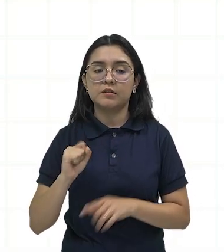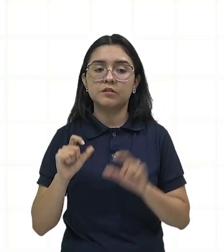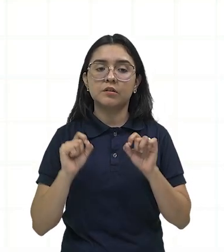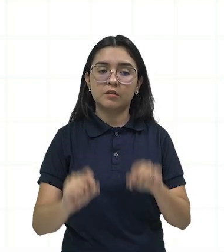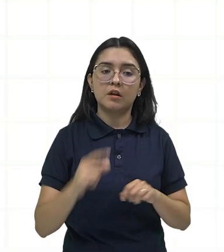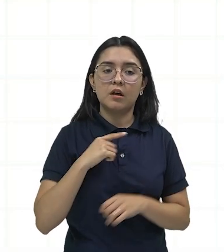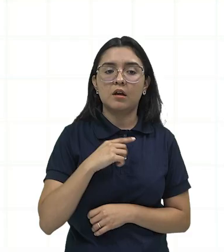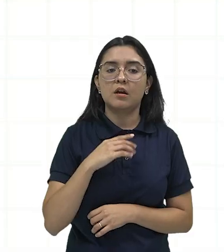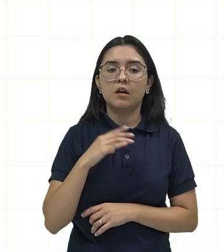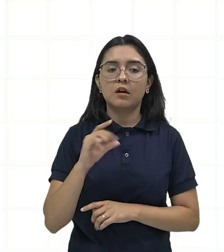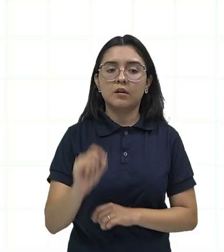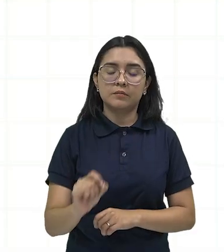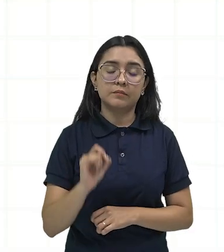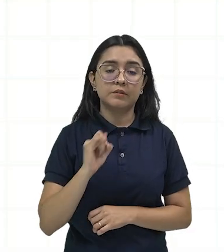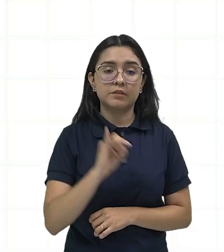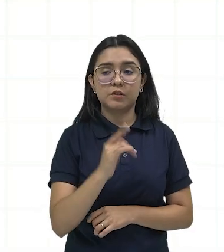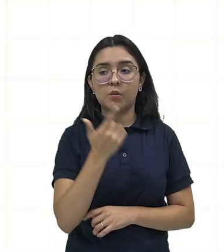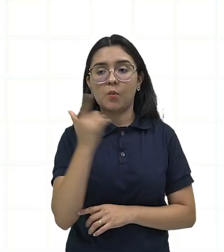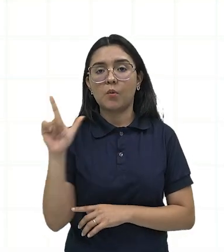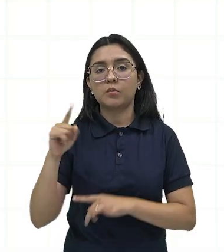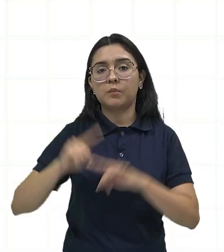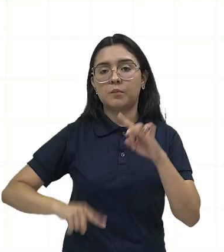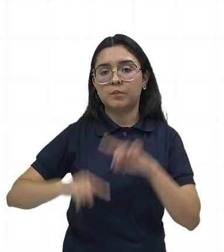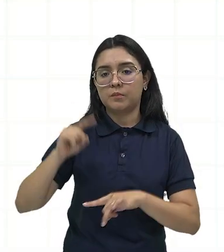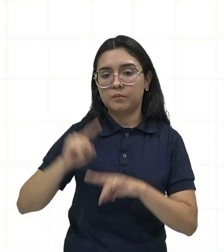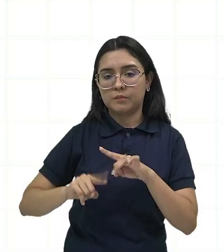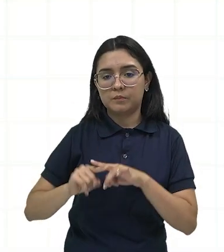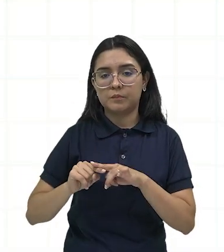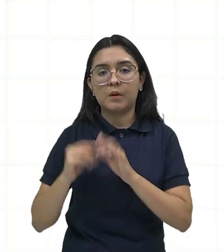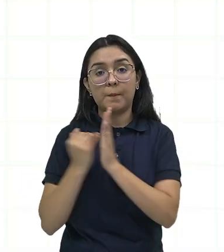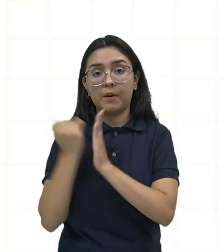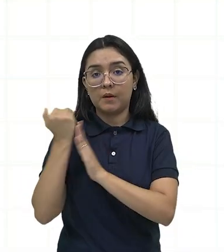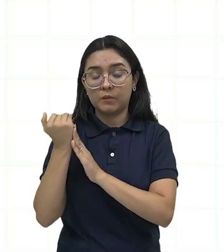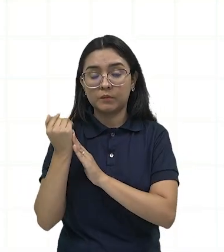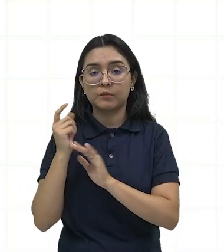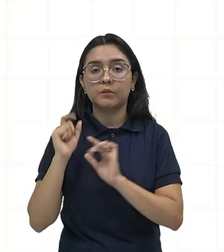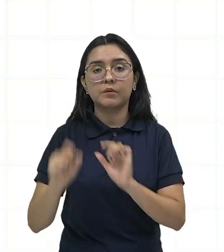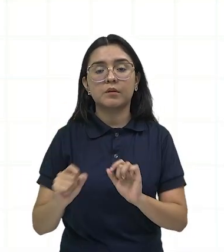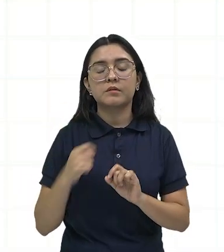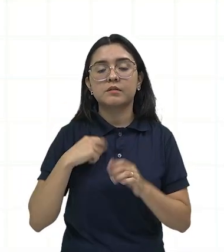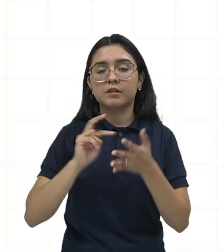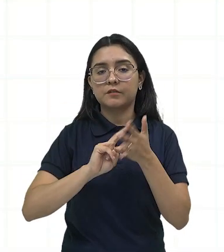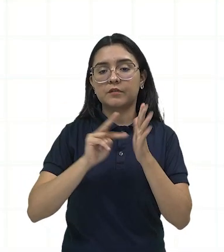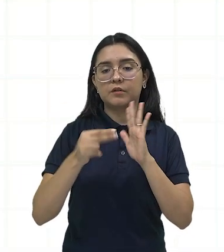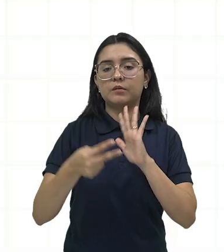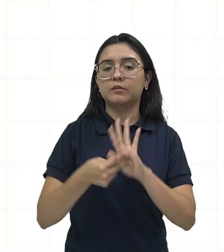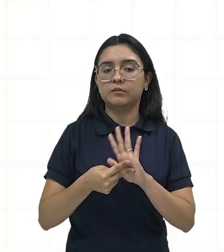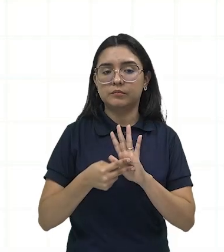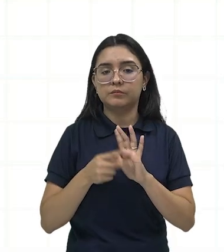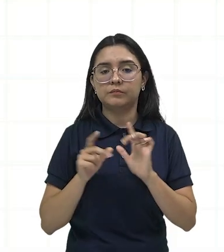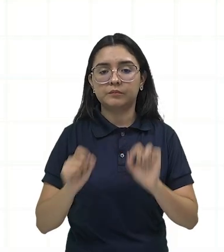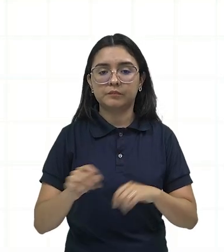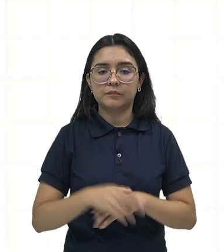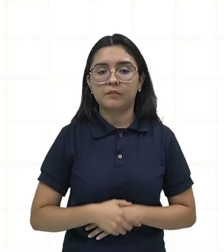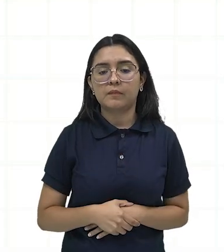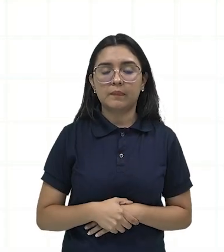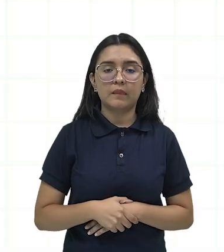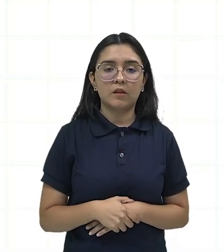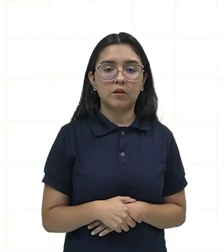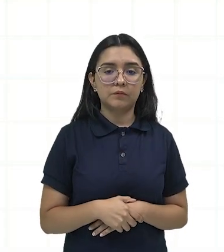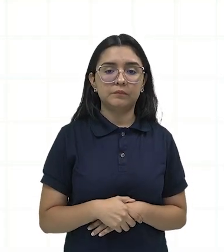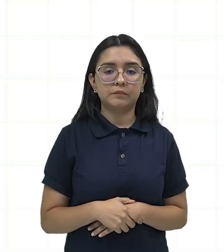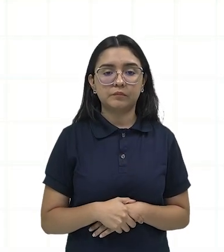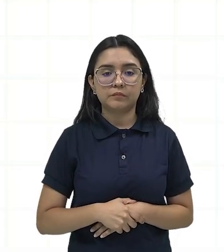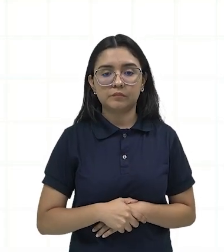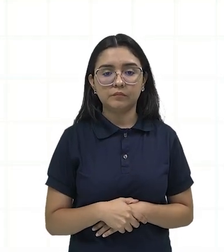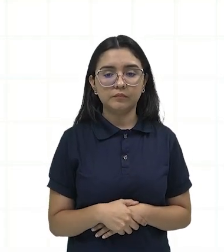Se o outro material apresenta uma alta condutividade, quer dizer que a sua